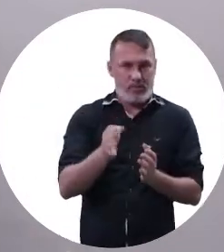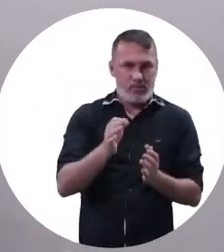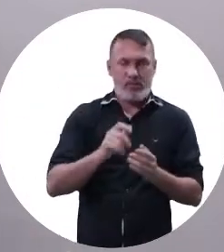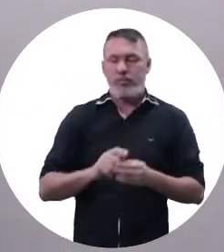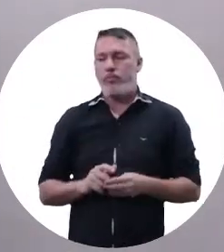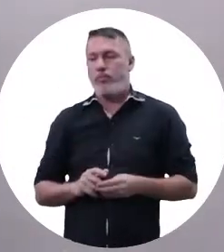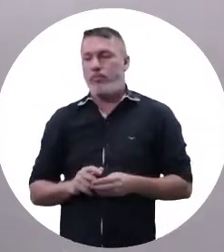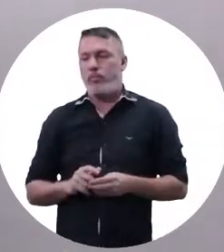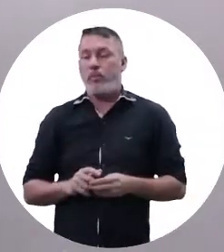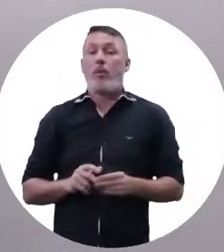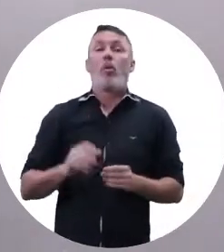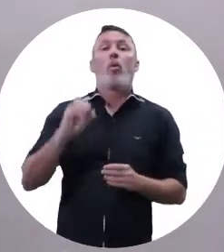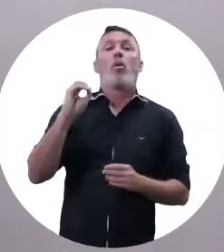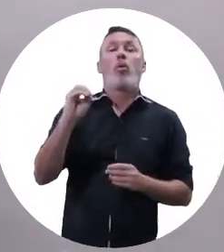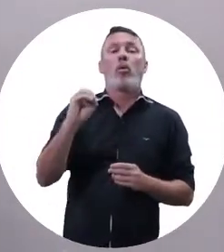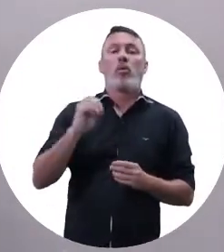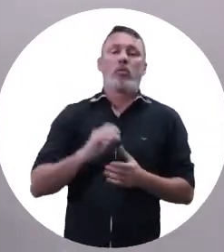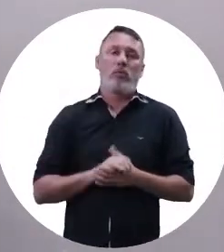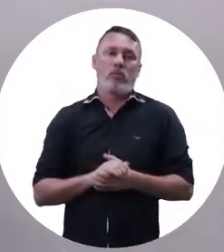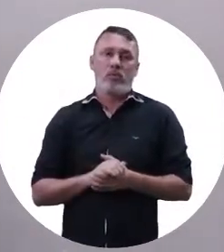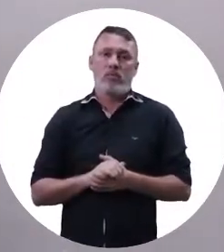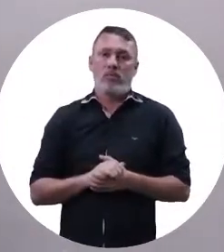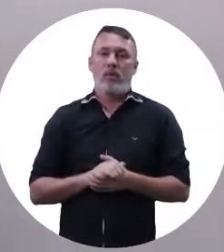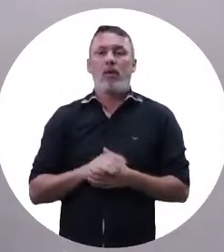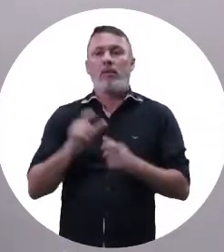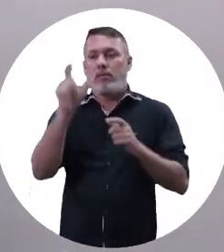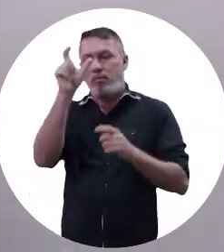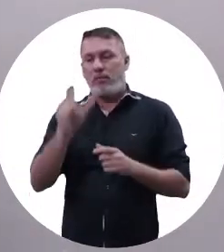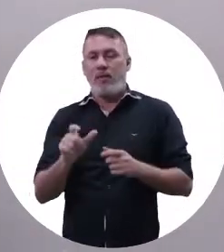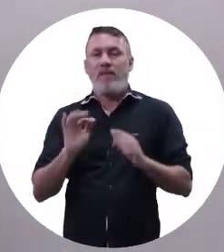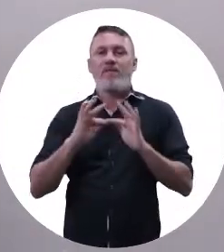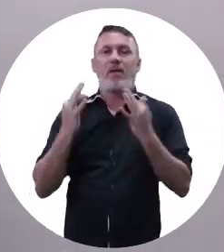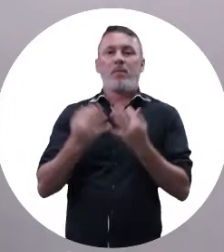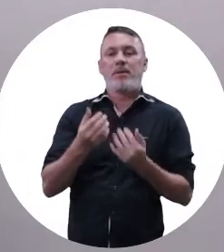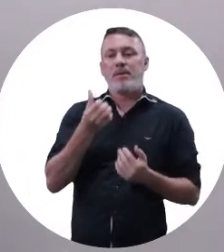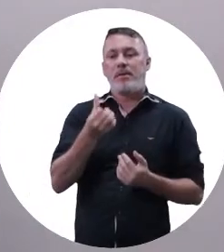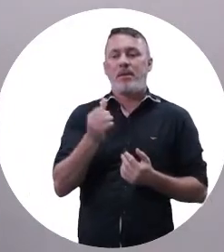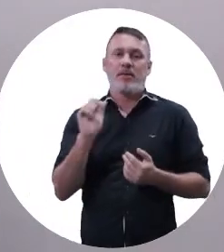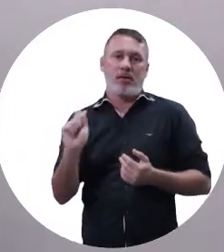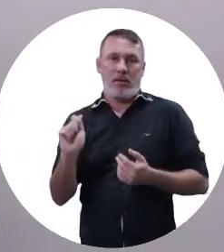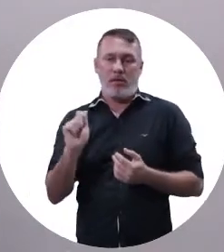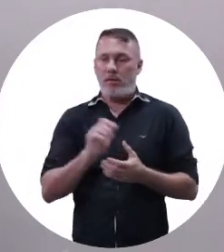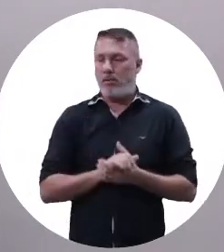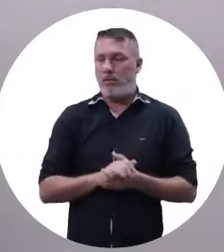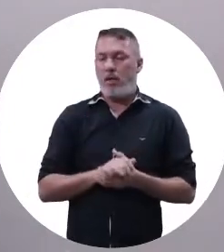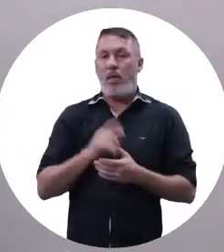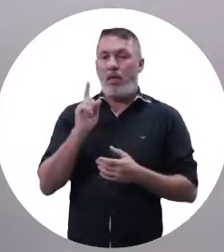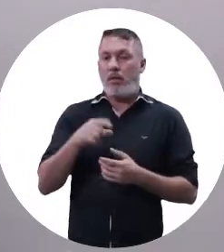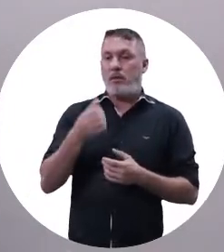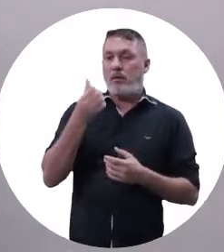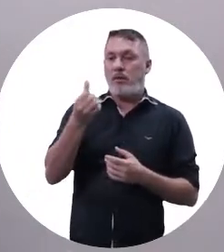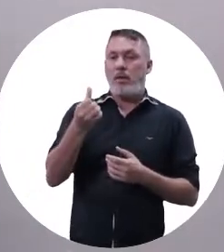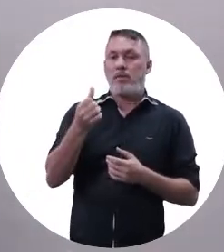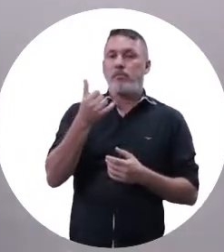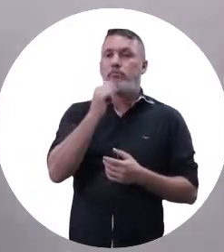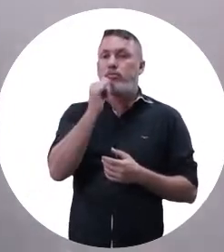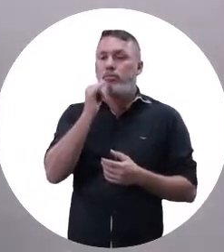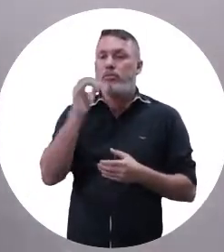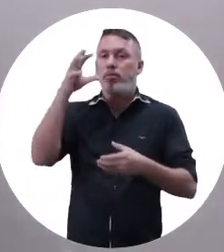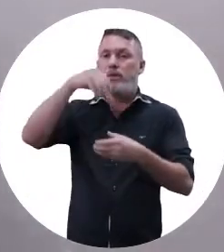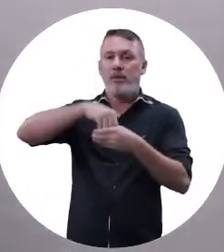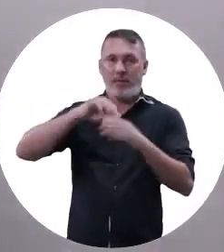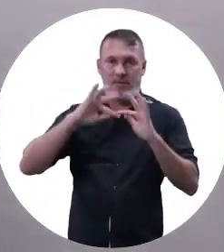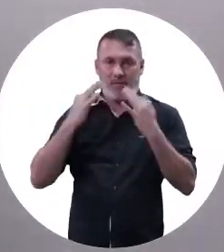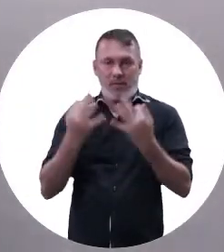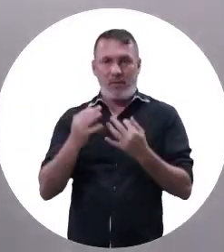correto? O oxigênio, família 6A, então ele tem 6 elétrons na sua